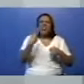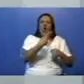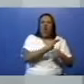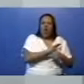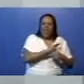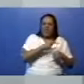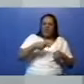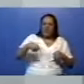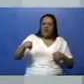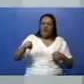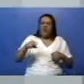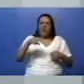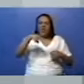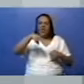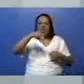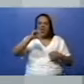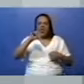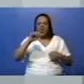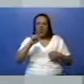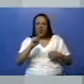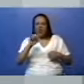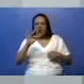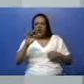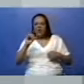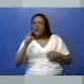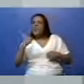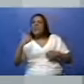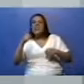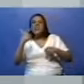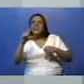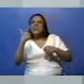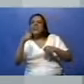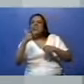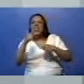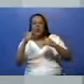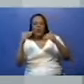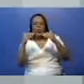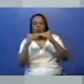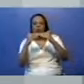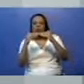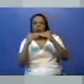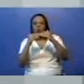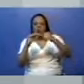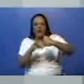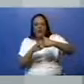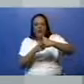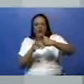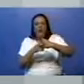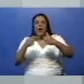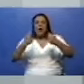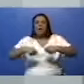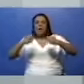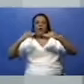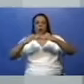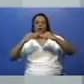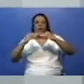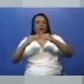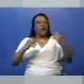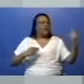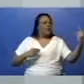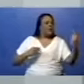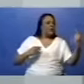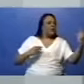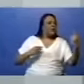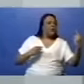que não estão respeitando essas regras de concordância. Então, os cachorros latem, o verbo está no plural, para combinar com